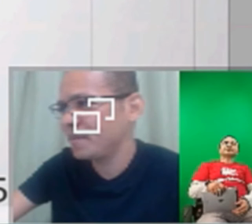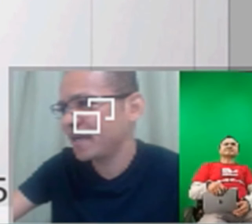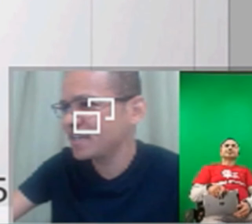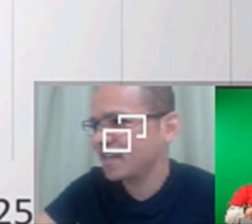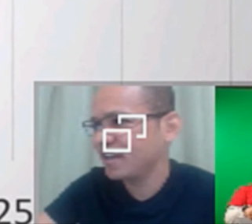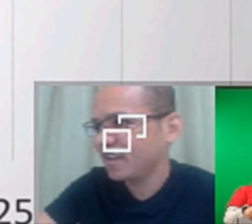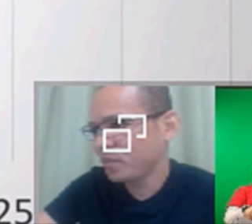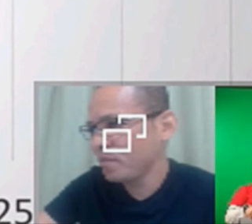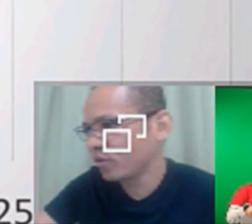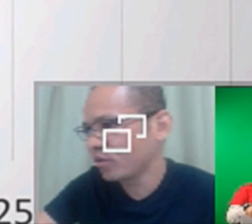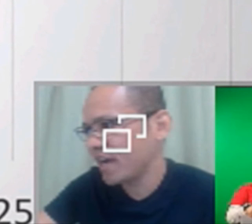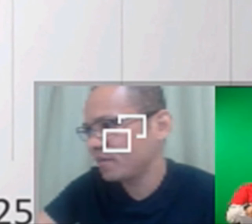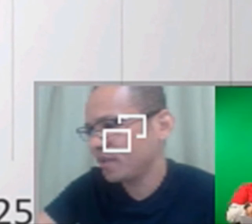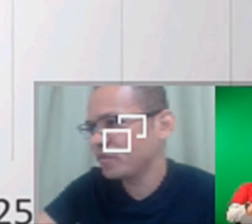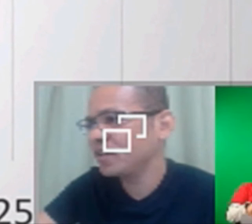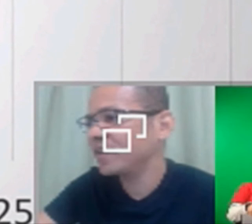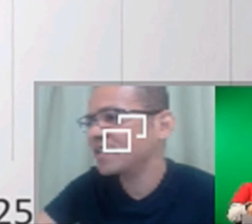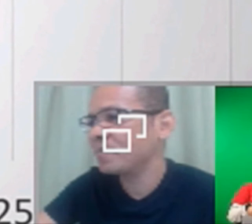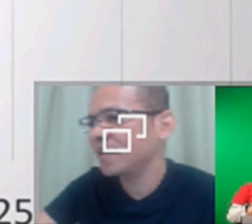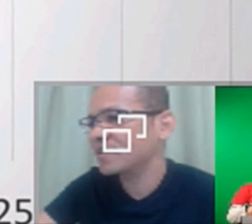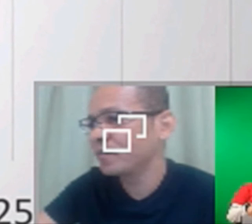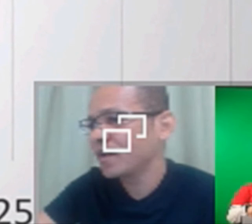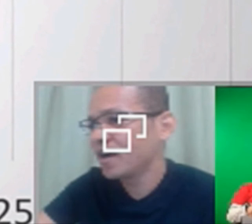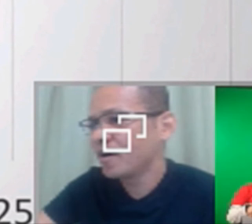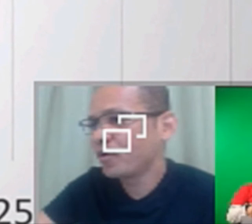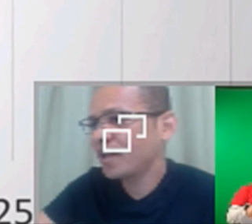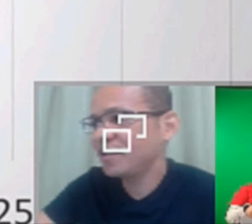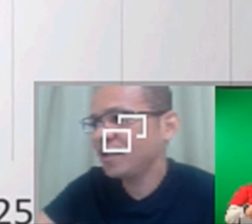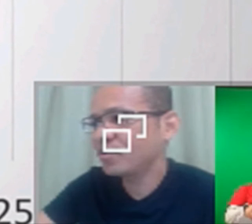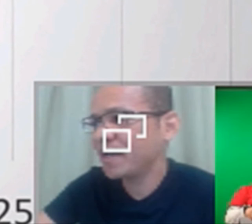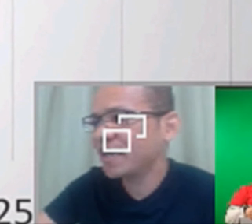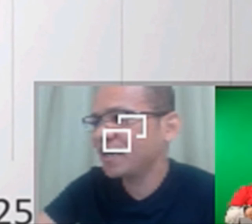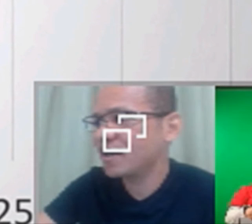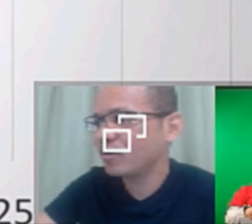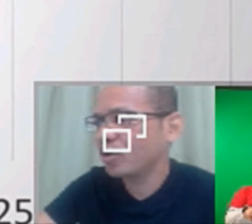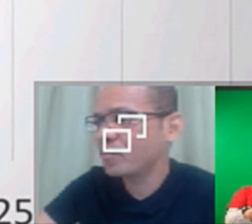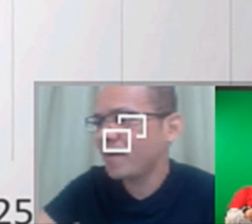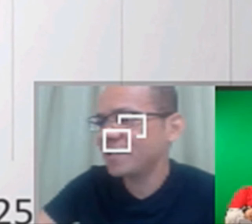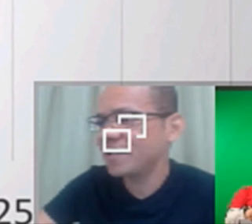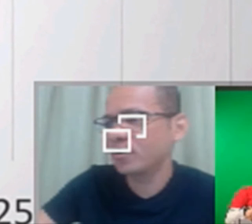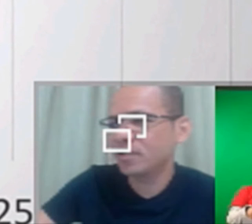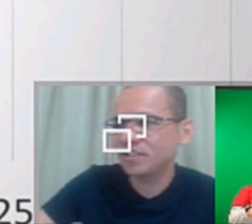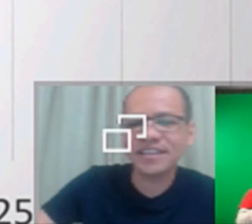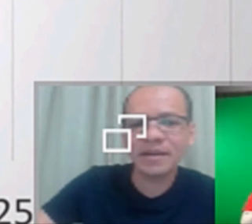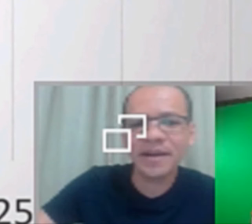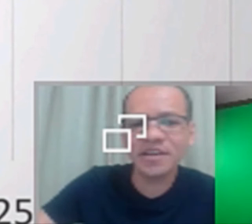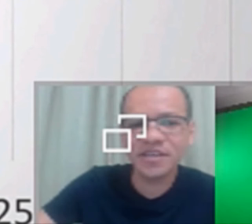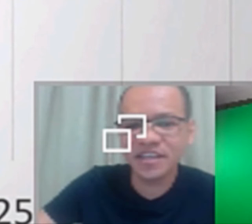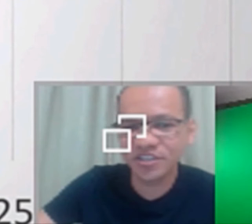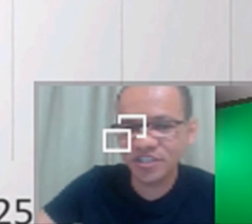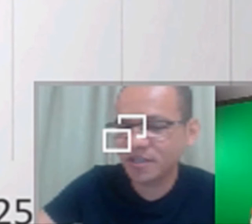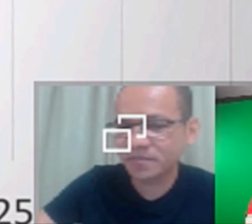tudo aqui daria mecânica em primeiro lugar. Mas eu preferi fazer essa separação porque dentro de mecânica, o tópico mais importante